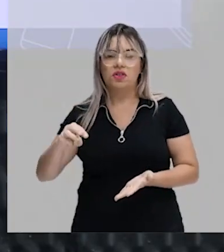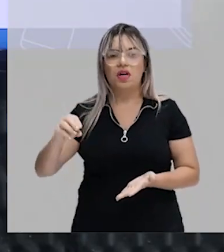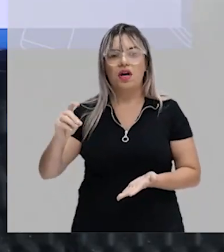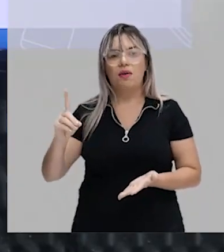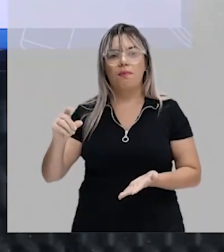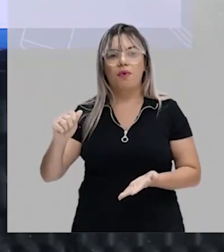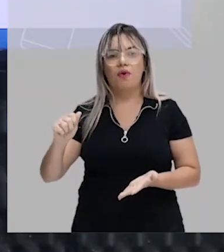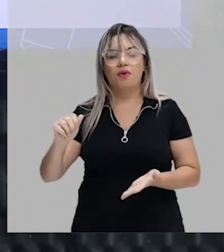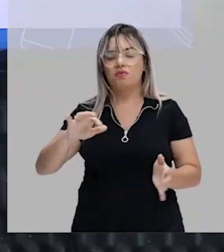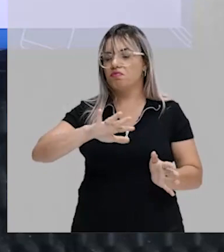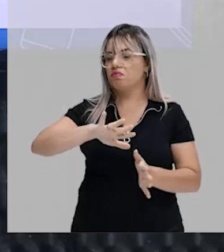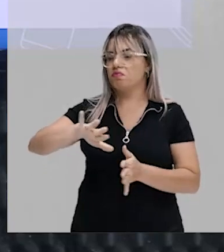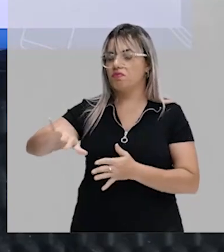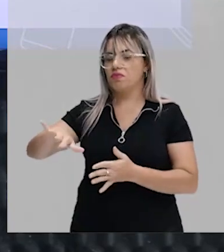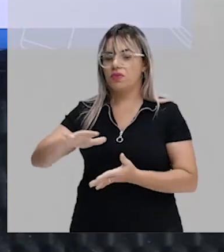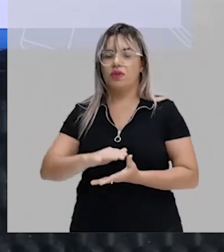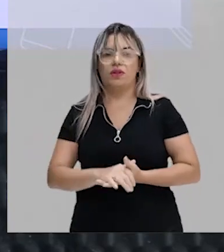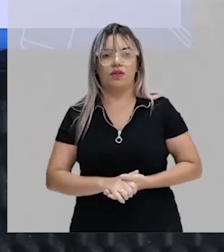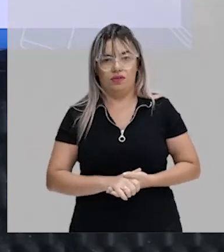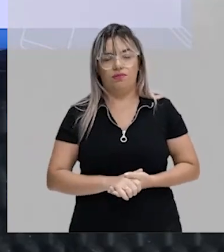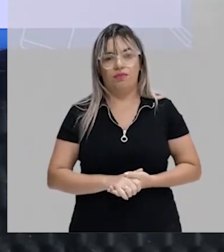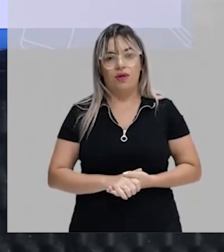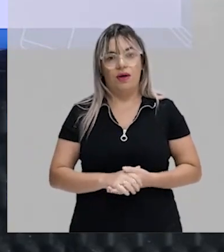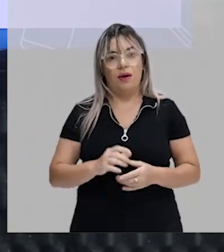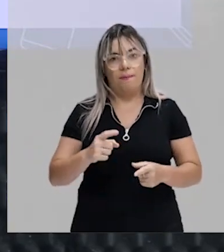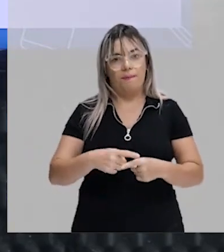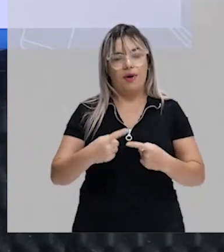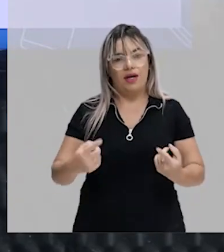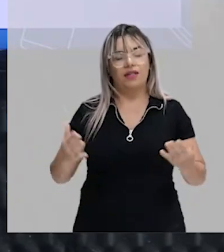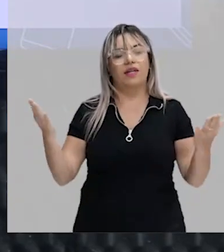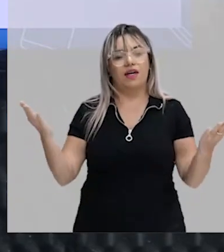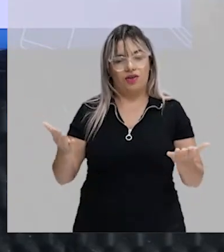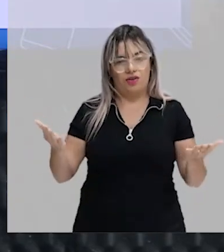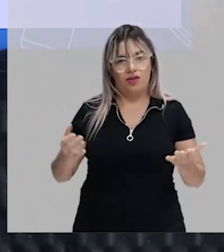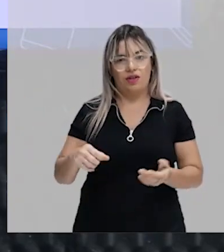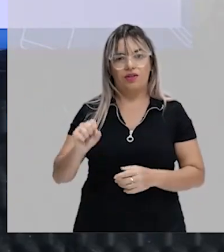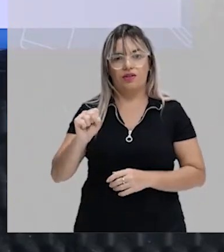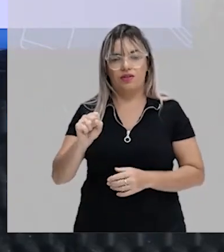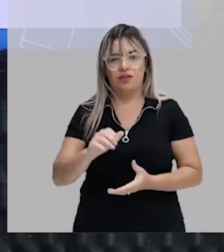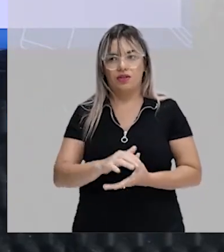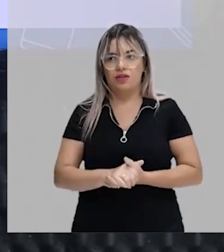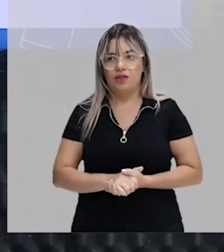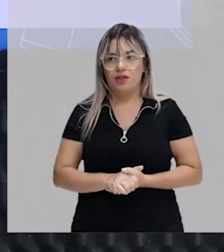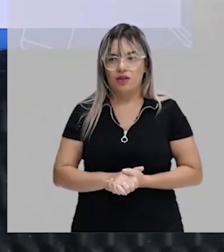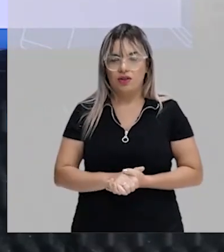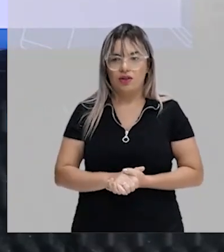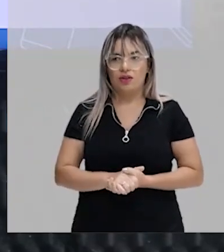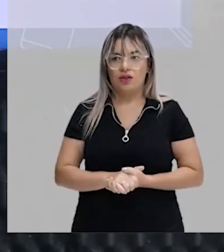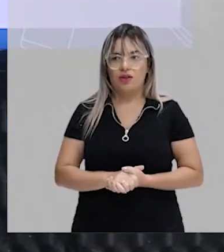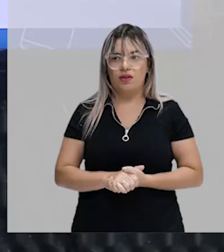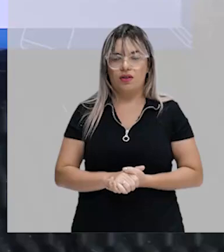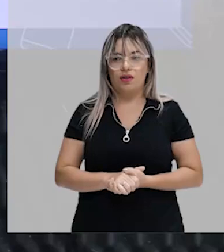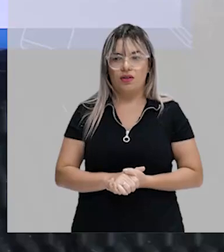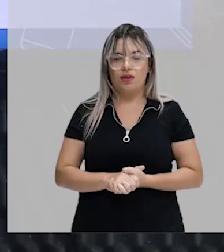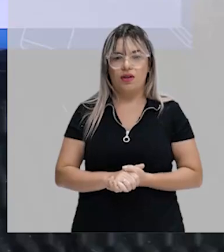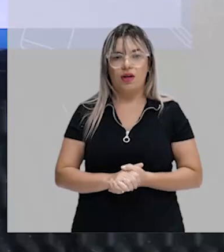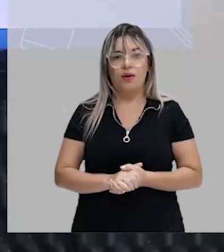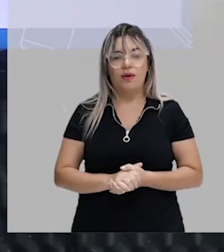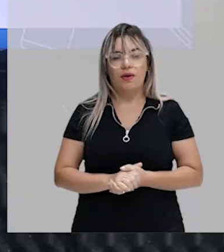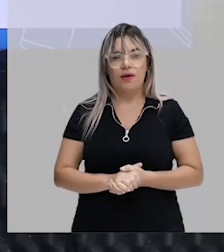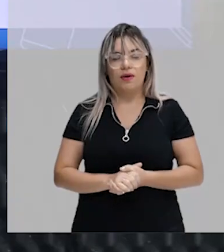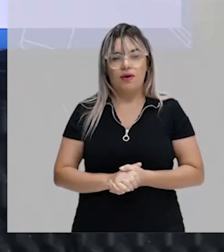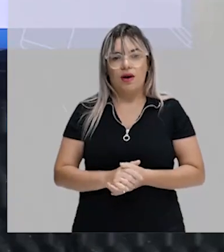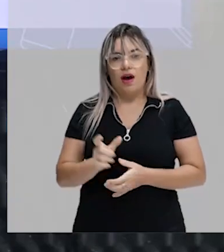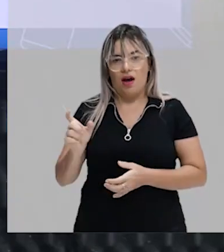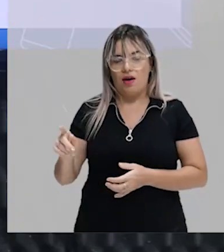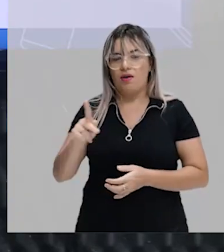está mandando. Para onde você vai? Se eu vou treinar lá no box onde eu treino, as músicas que tocam são essas. Então, eu